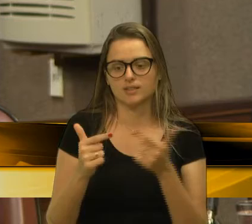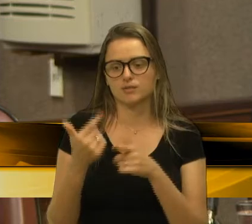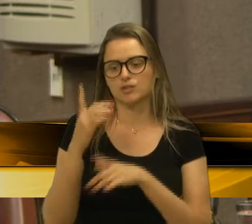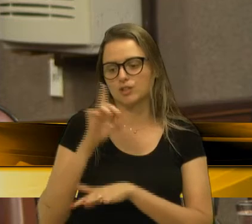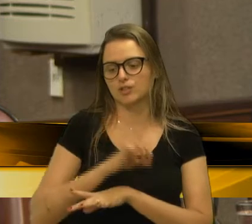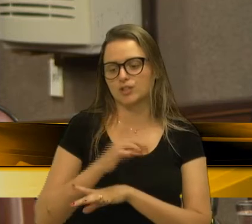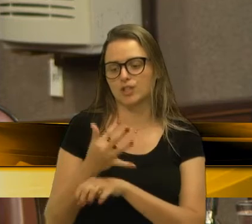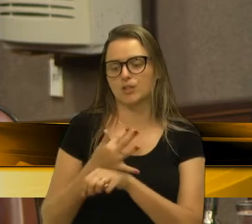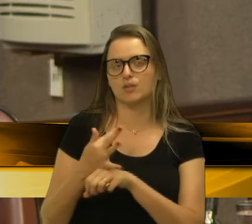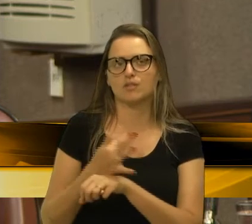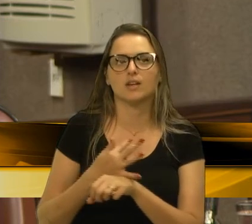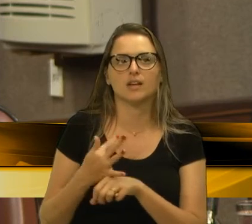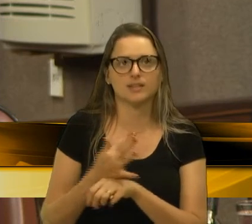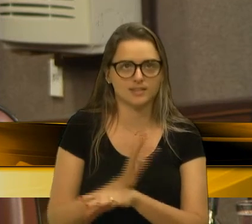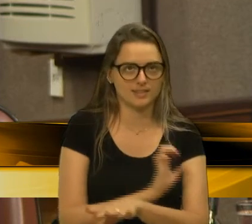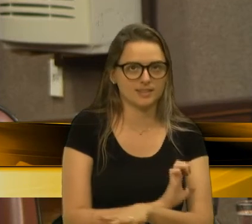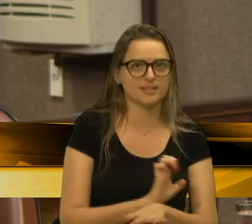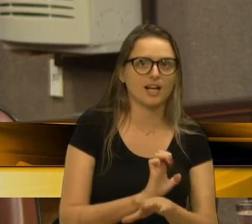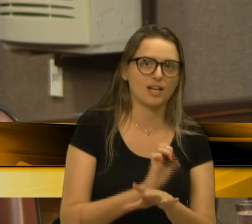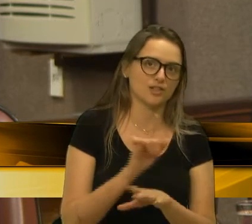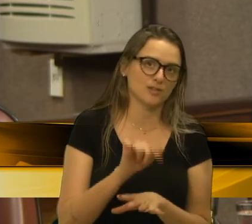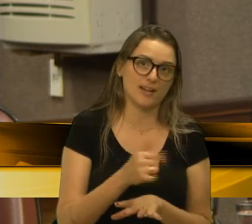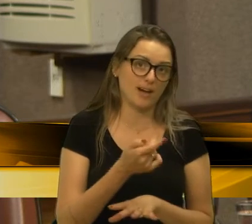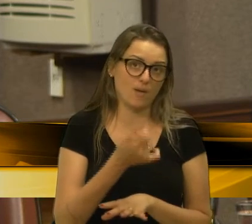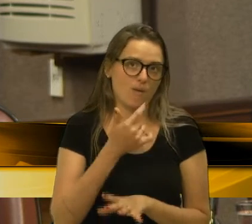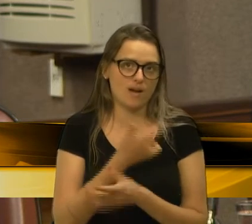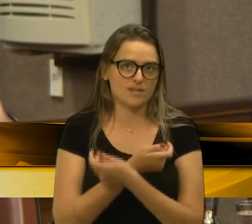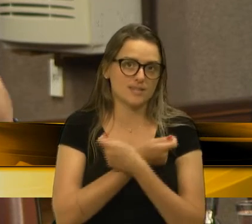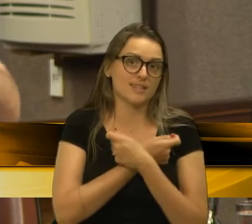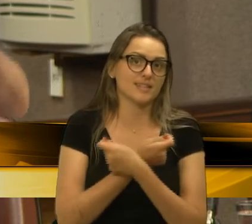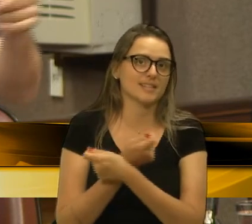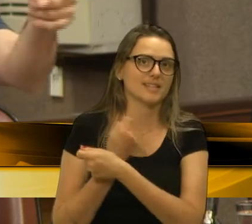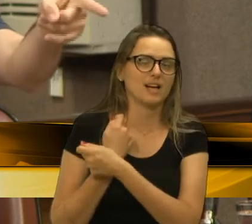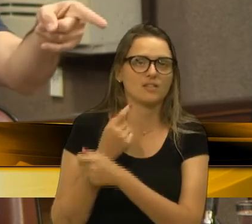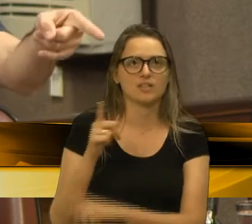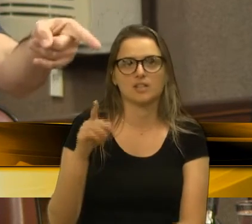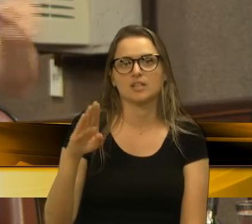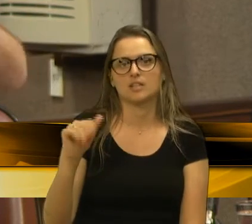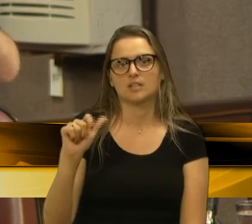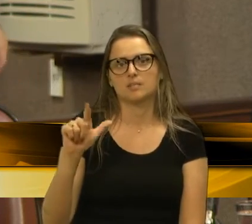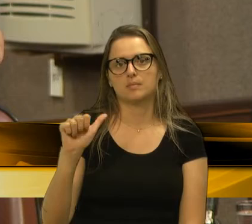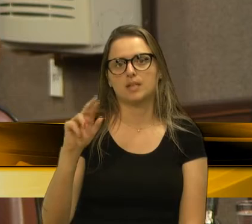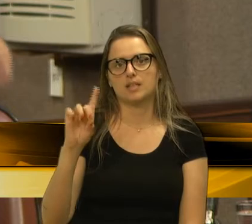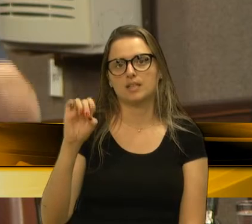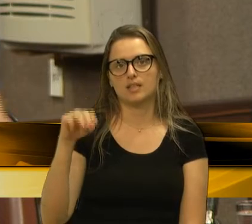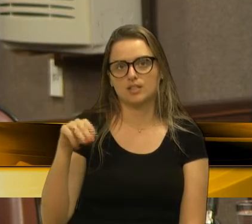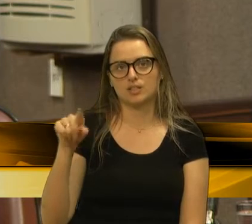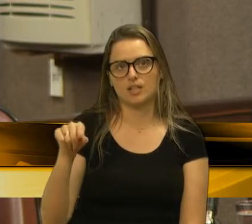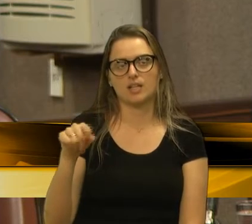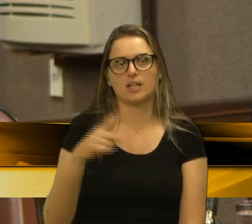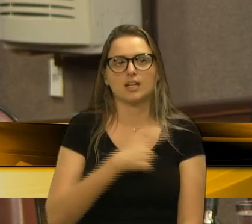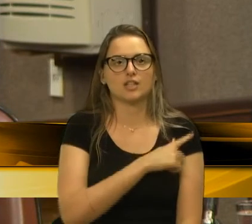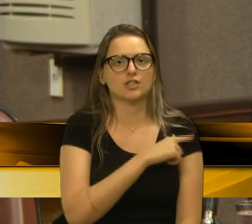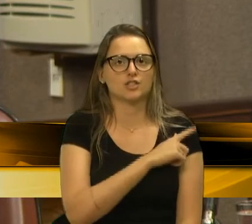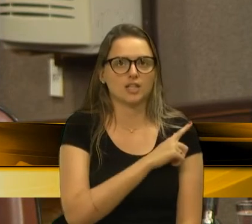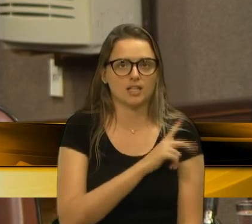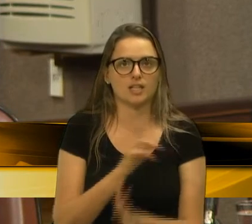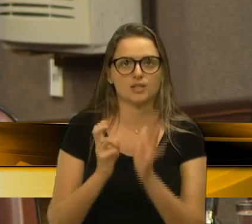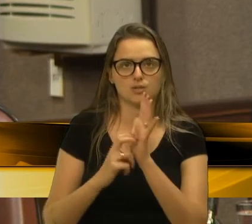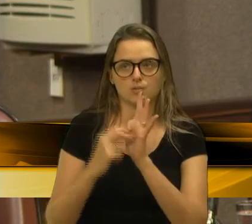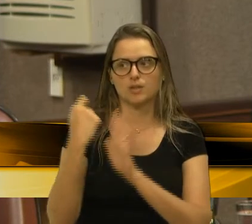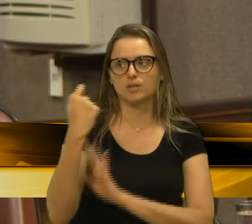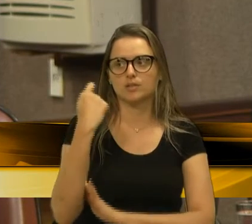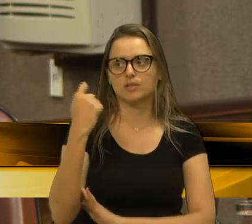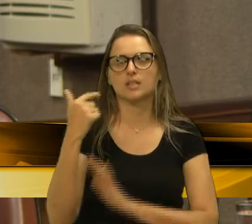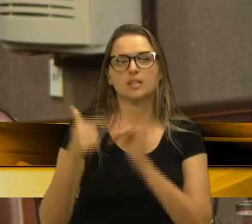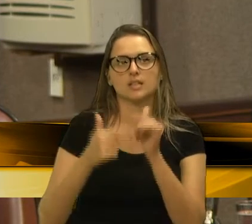férias, e o estagiário era meio que escravo. Está aqui o Balardim, que hoje é assessor da Neluz, era gerente regional do Banrisul. Trabalhou